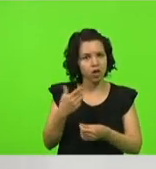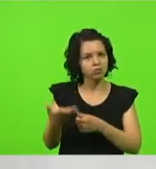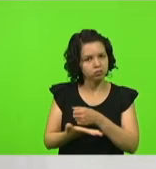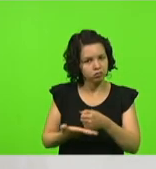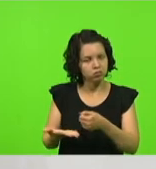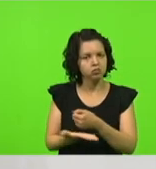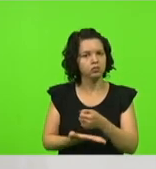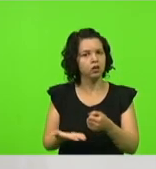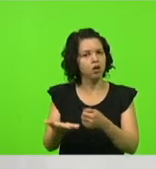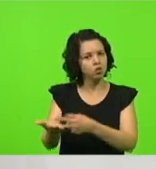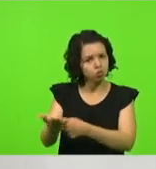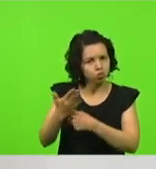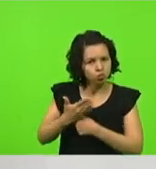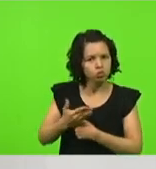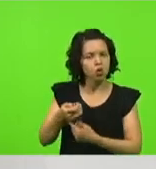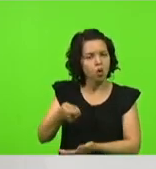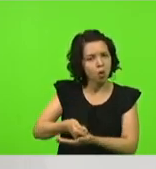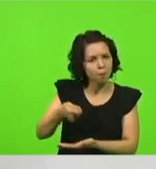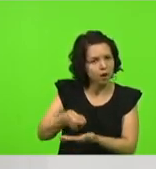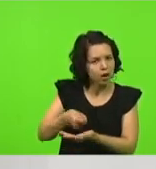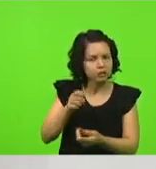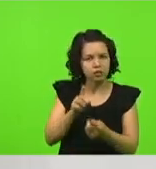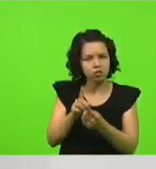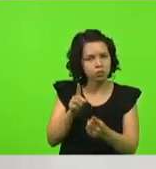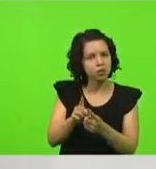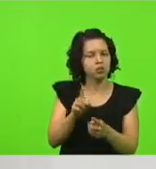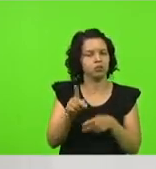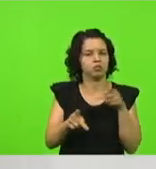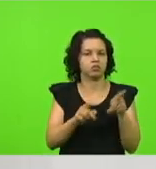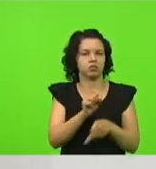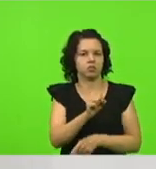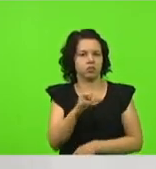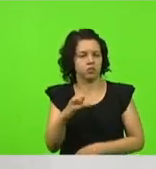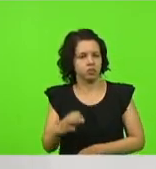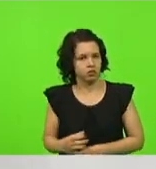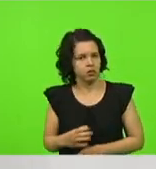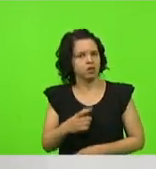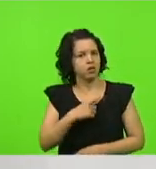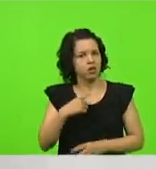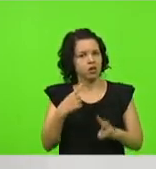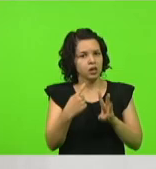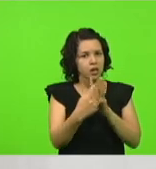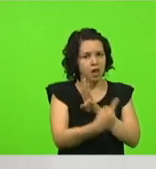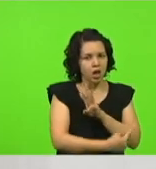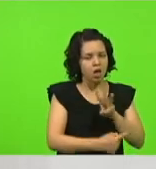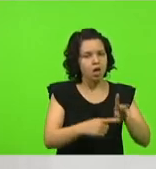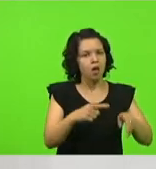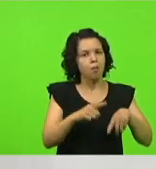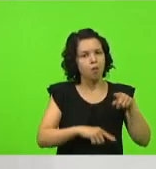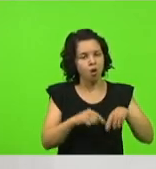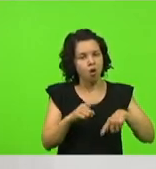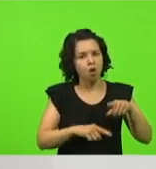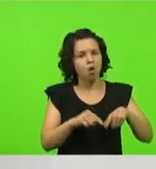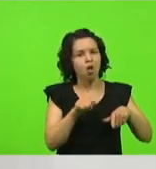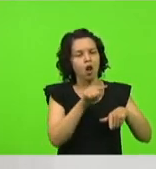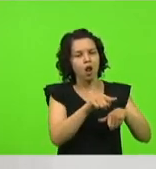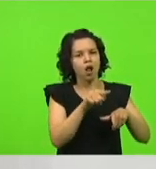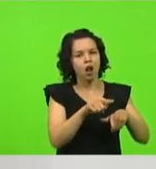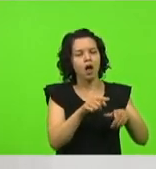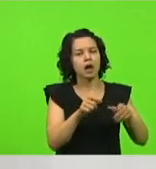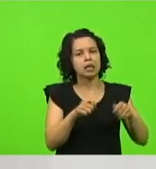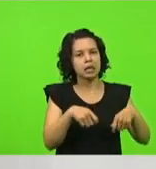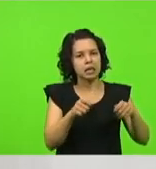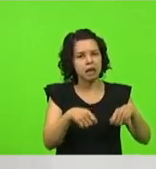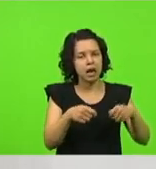a cobrar atendimento para os catarinenses. Como vocês viram, dos 3 equipamentos que podem fazer hemodinâmica, o exame